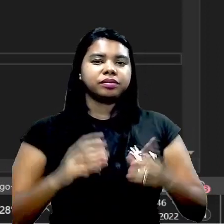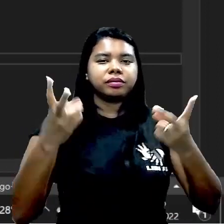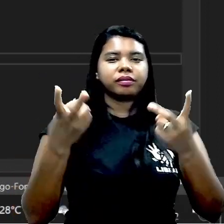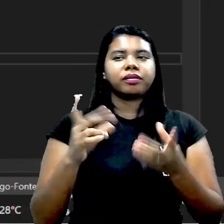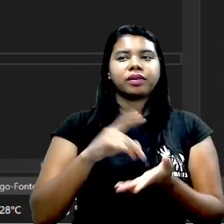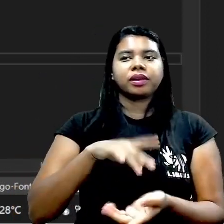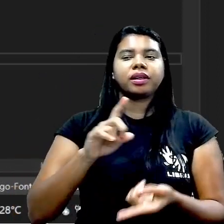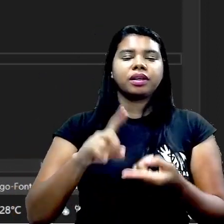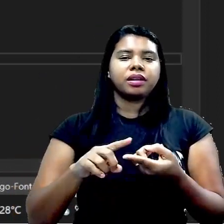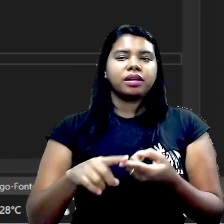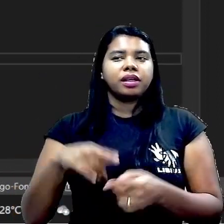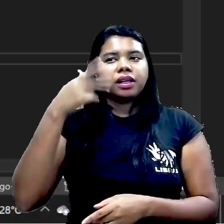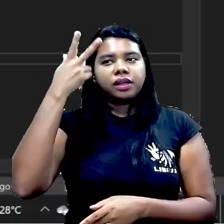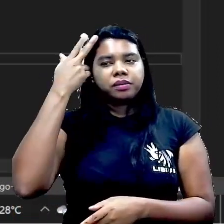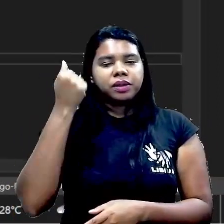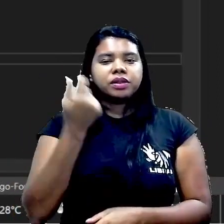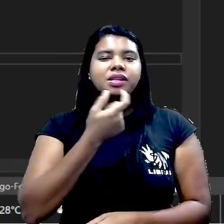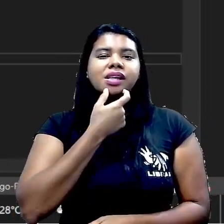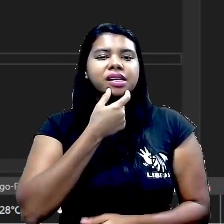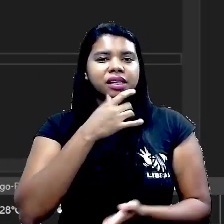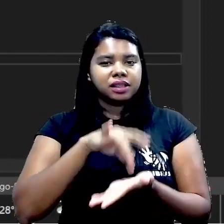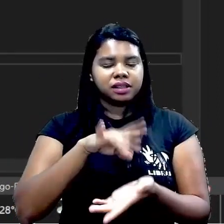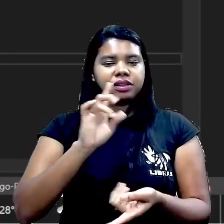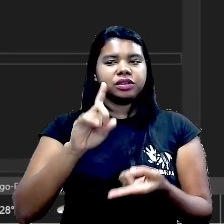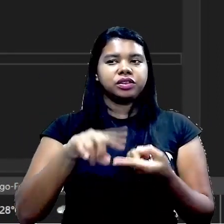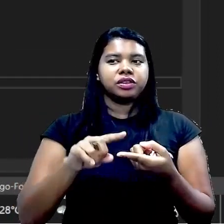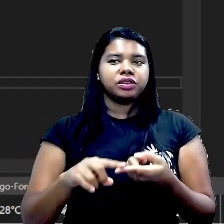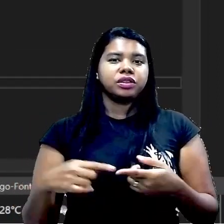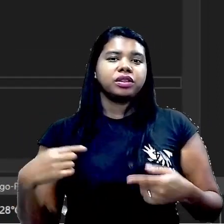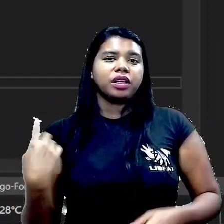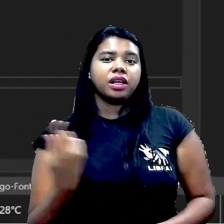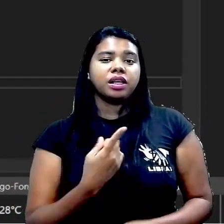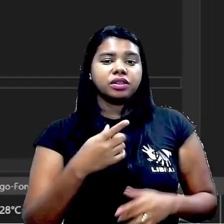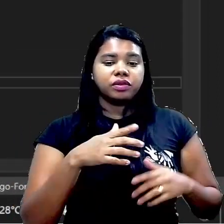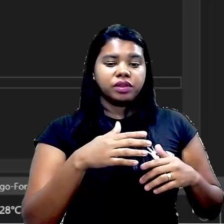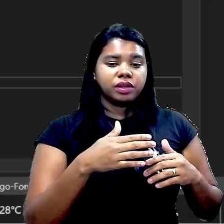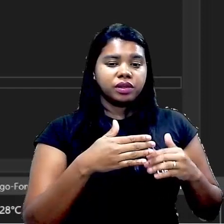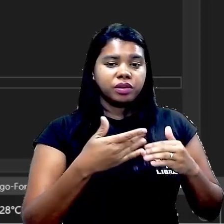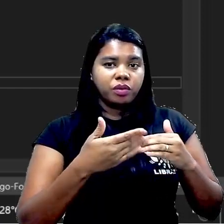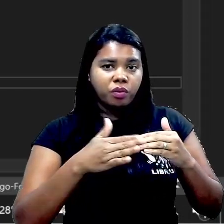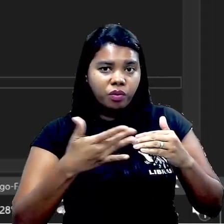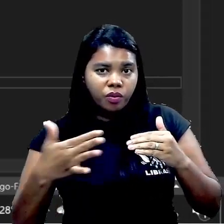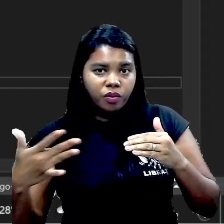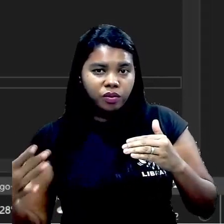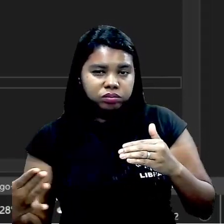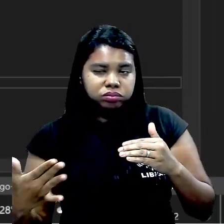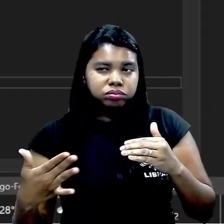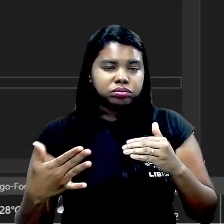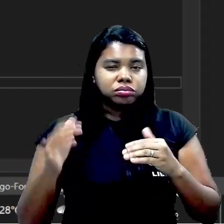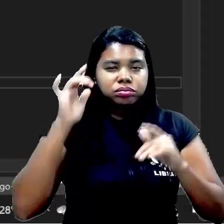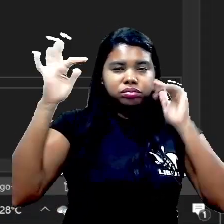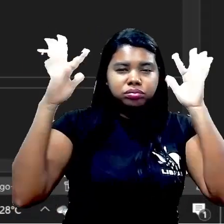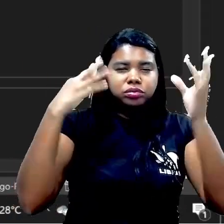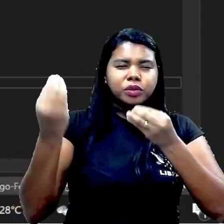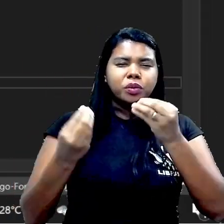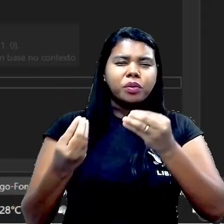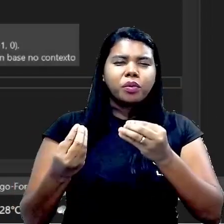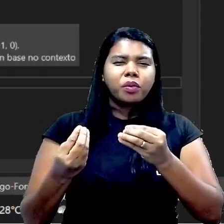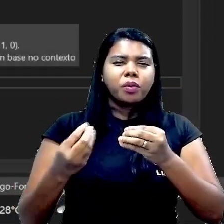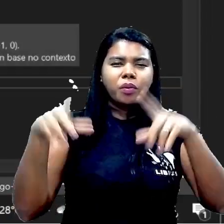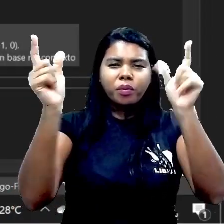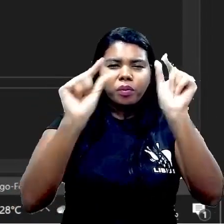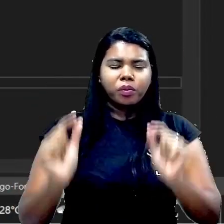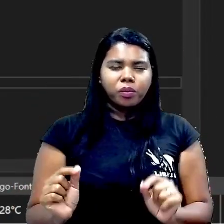Interessante, que mesmo sendo em inglês, né, a gente vê uma sequência aí, dá para a gente deduzir exatamente como é que funciona a